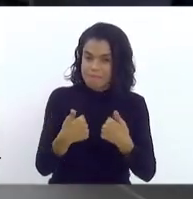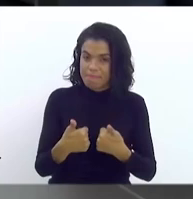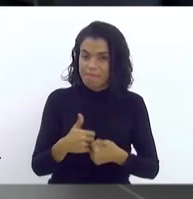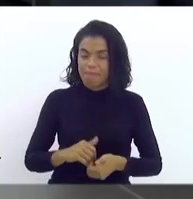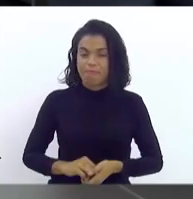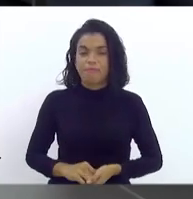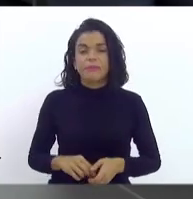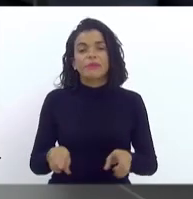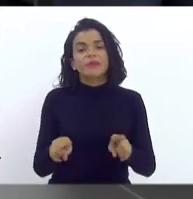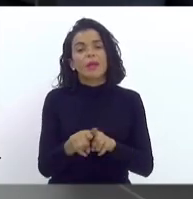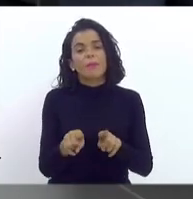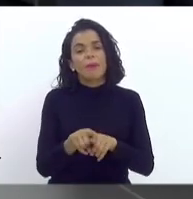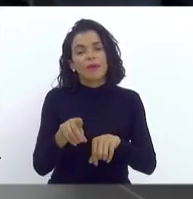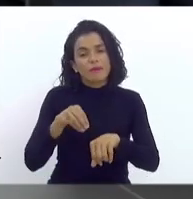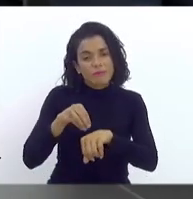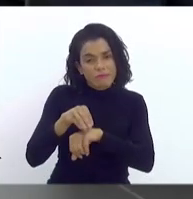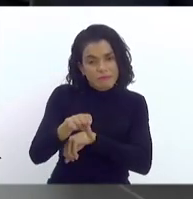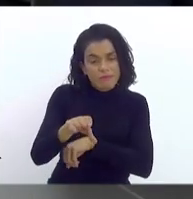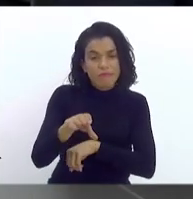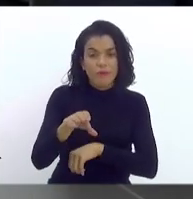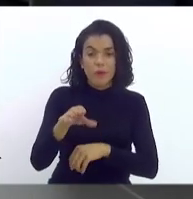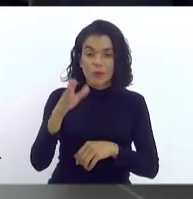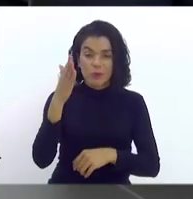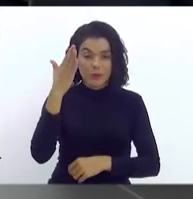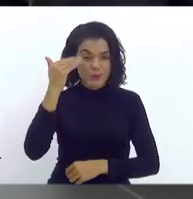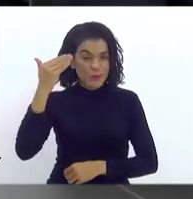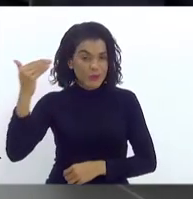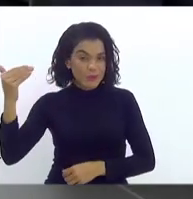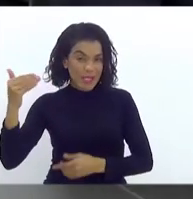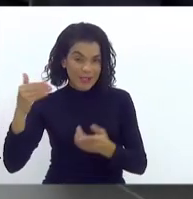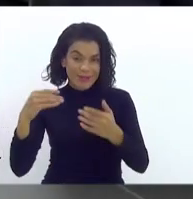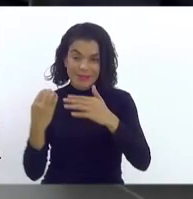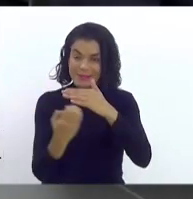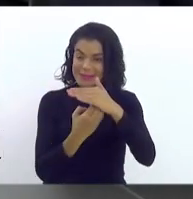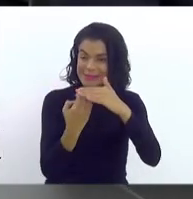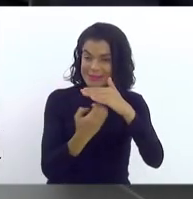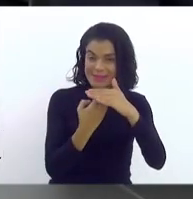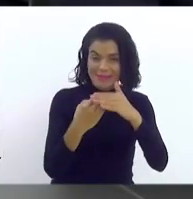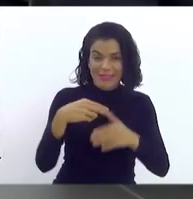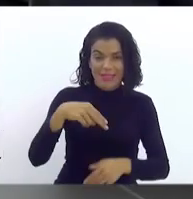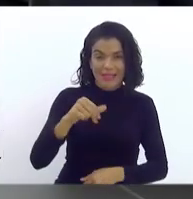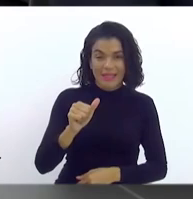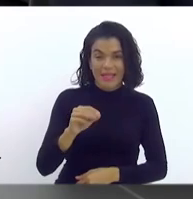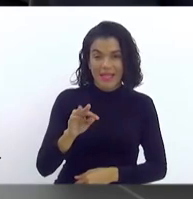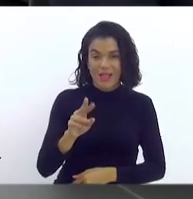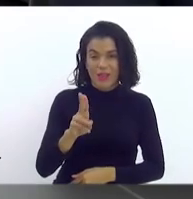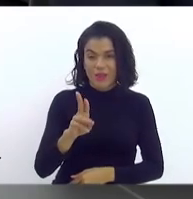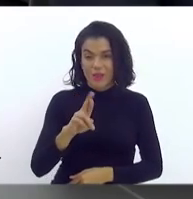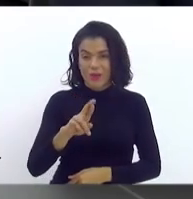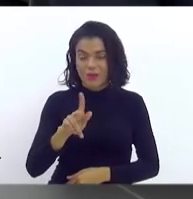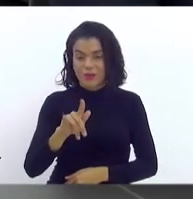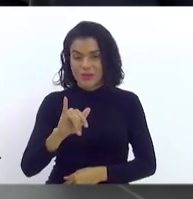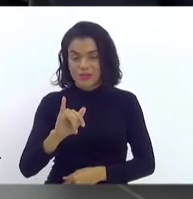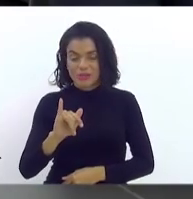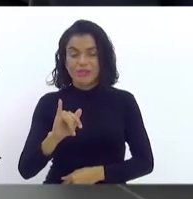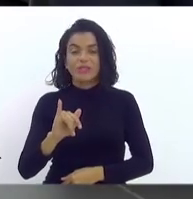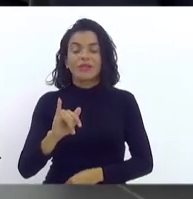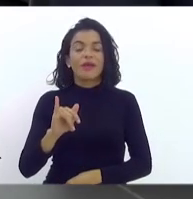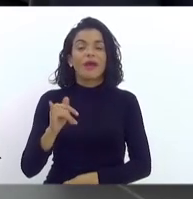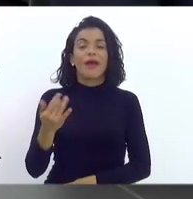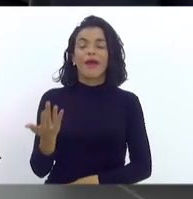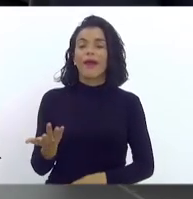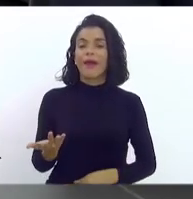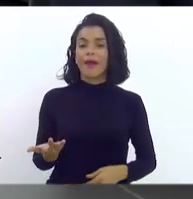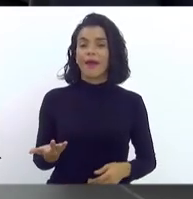Eu também quero falar só uma coisa só, o sucesso de vocês, né, como você falou, como a senhora falou aí, né, um sucesso, né, da,